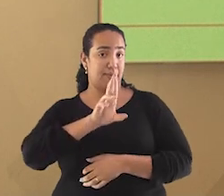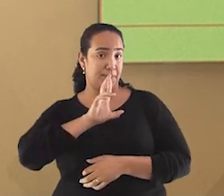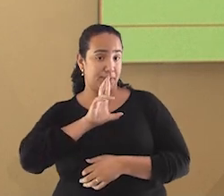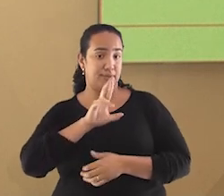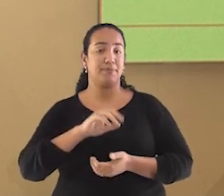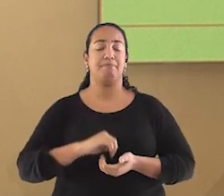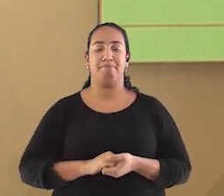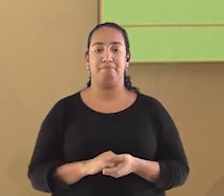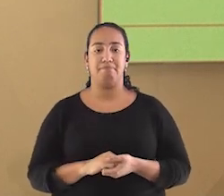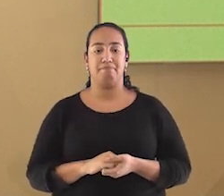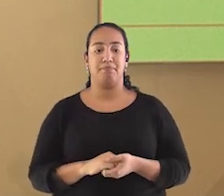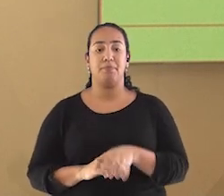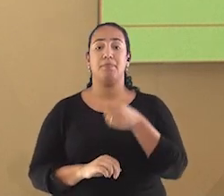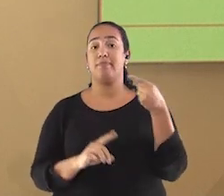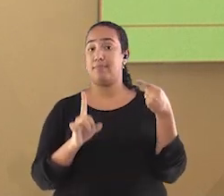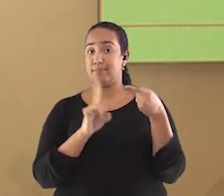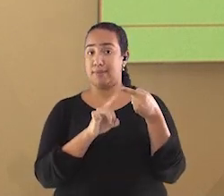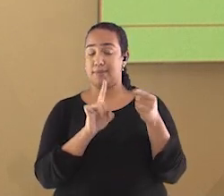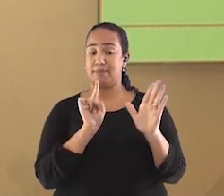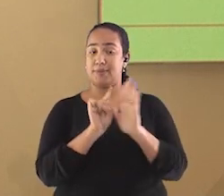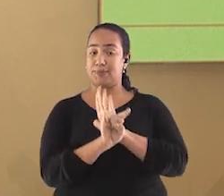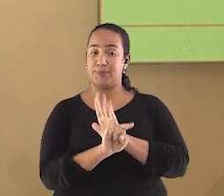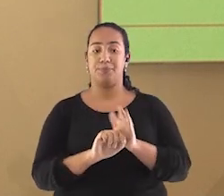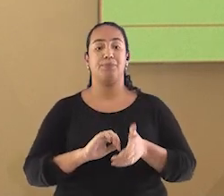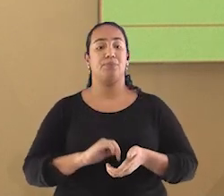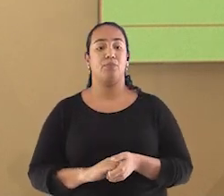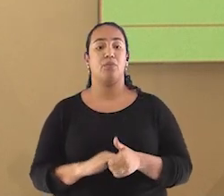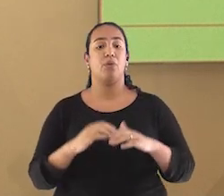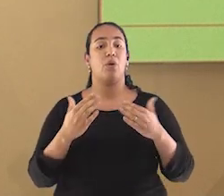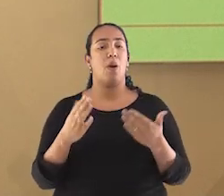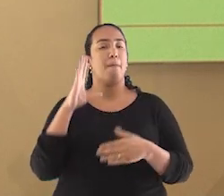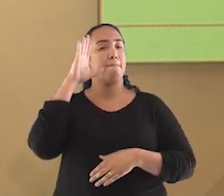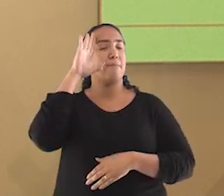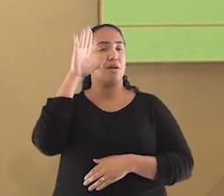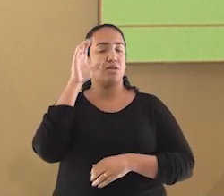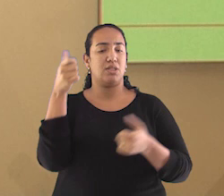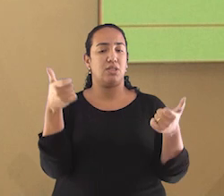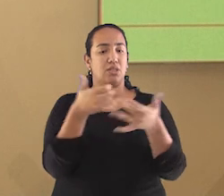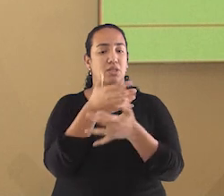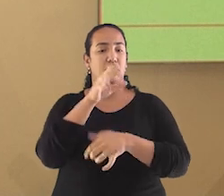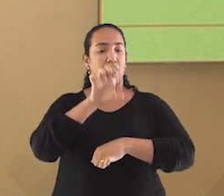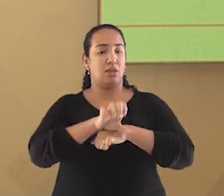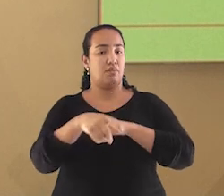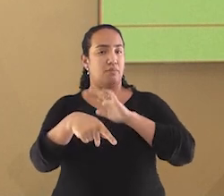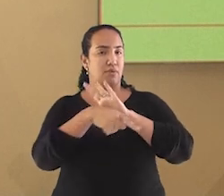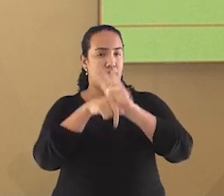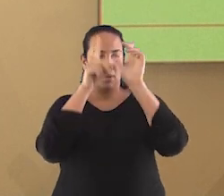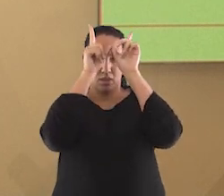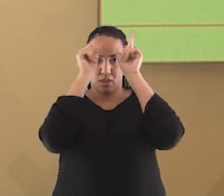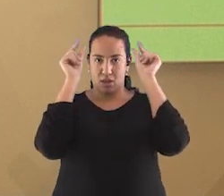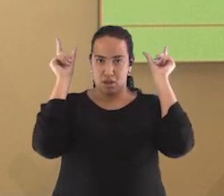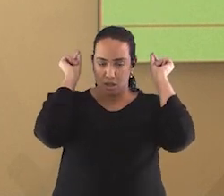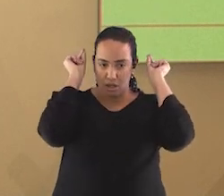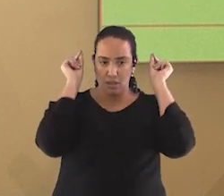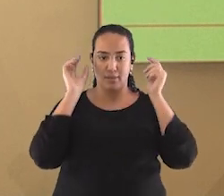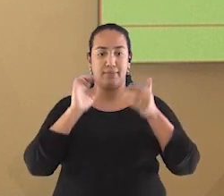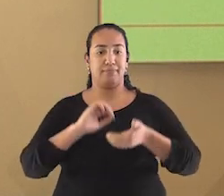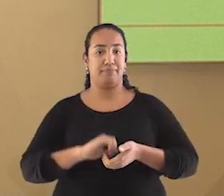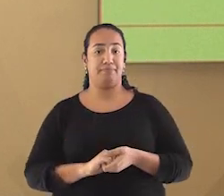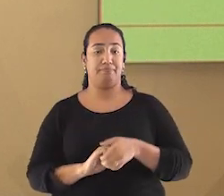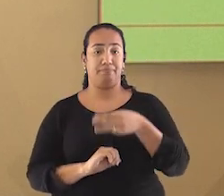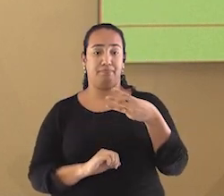e responder, tá bom? A primeira pergunta é: quais foram as principais cidades-estados na Grécia